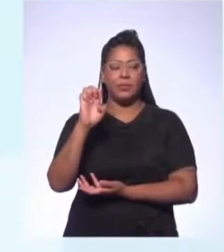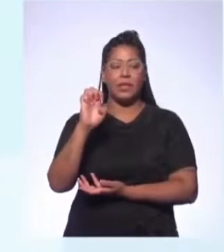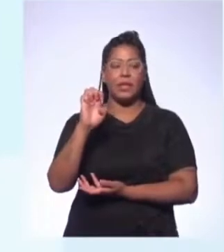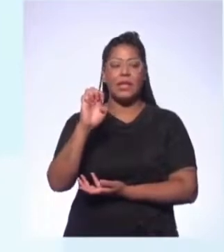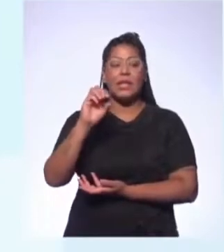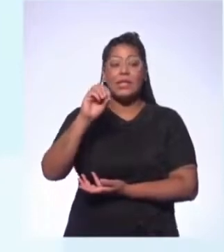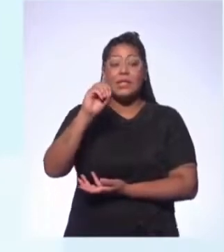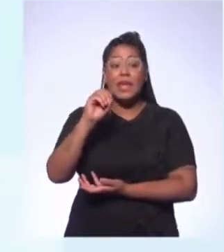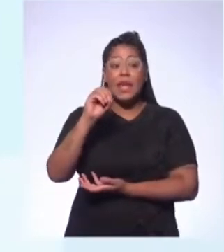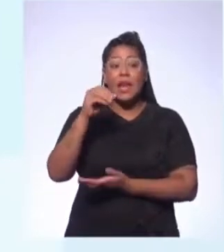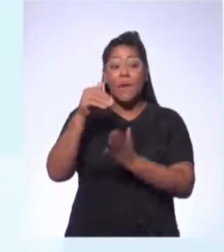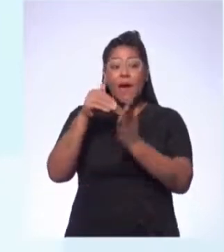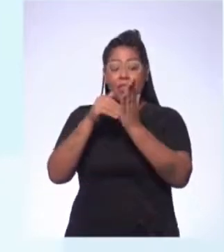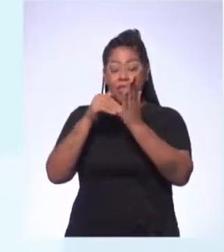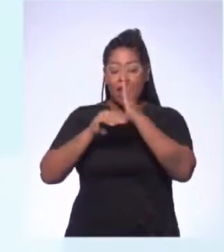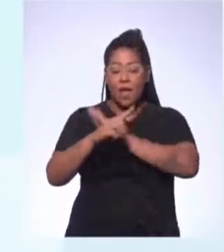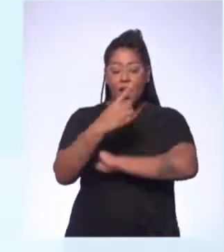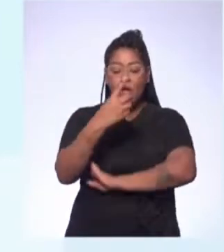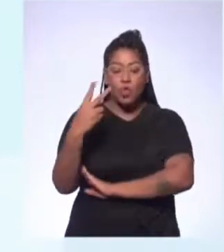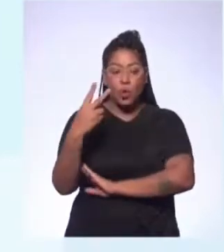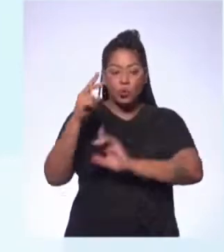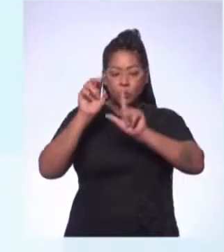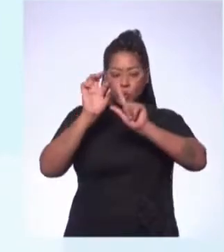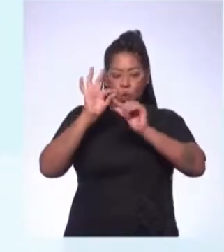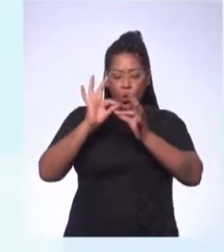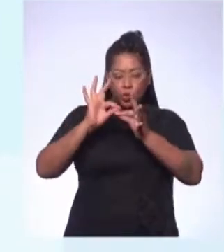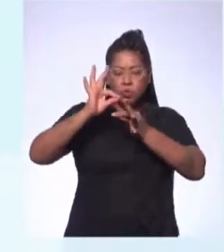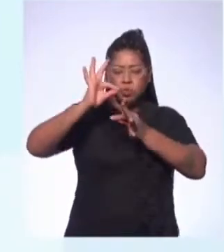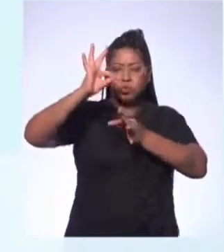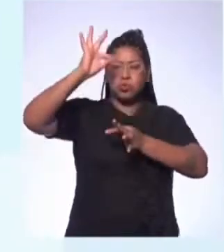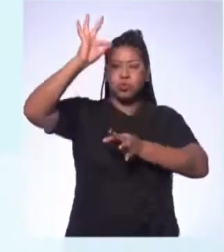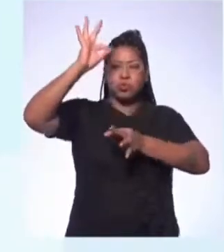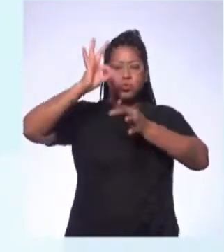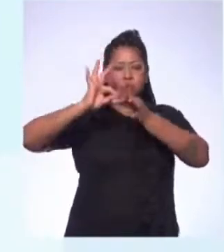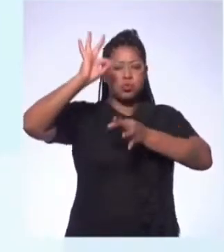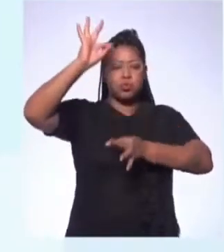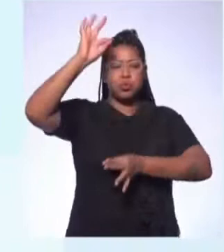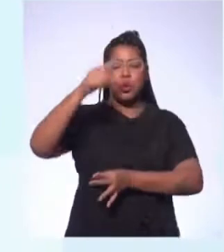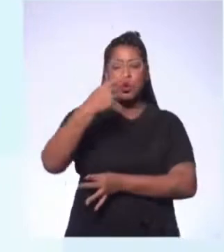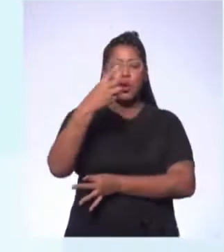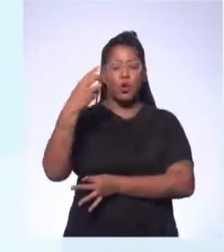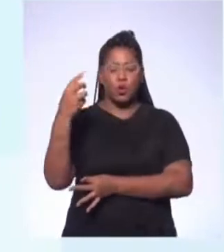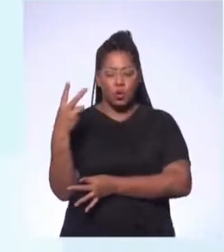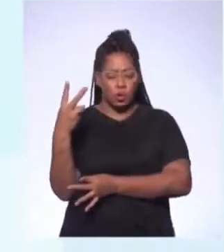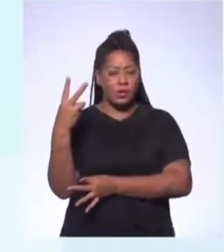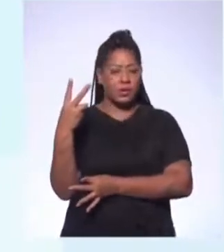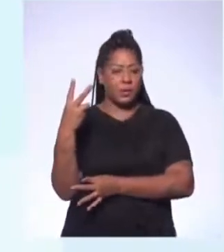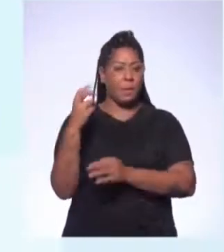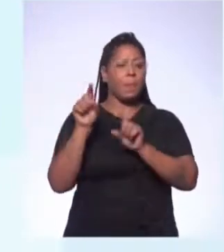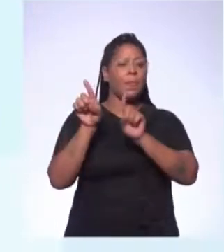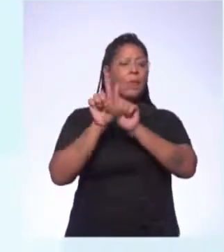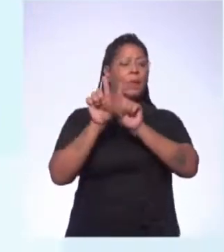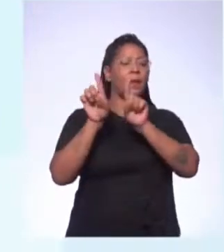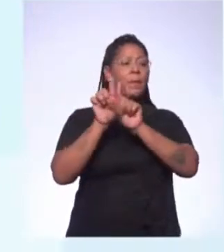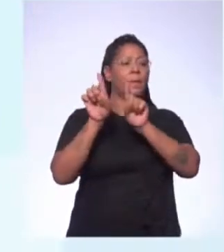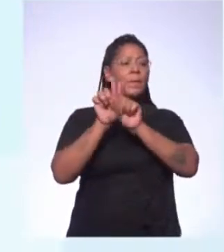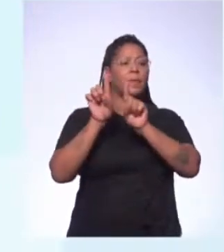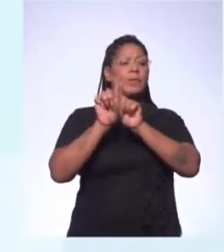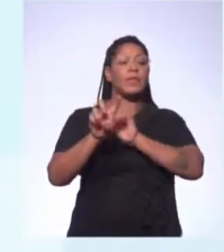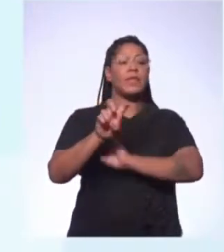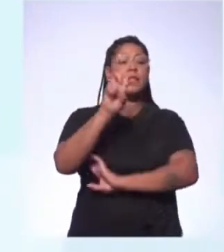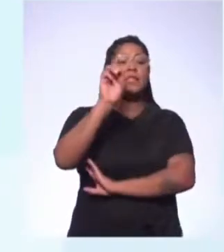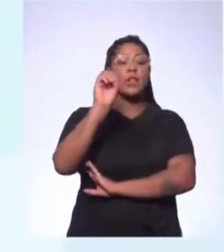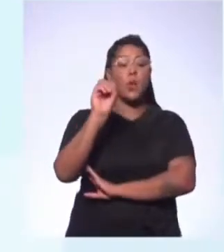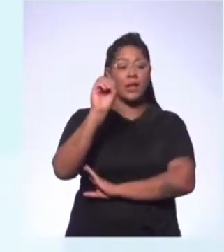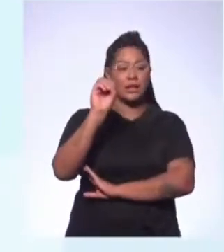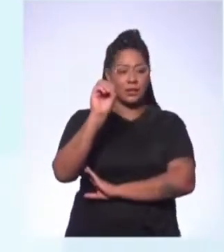a 12 metros de altura ou de altitude. A estratosfera, ela vai de 12 a 50